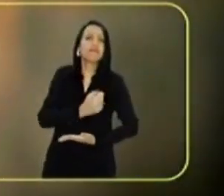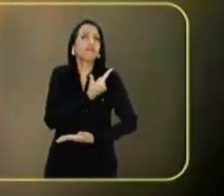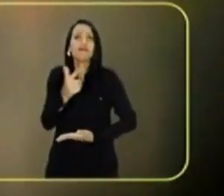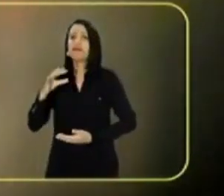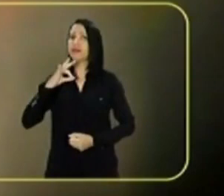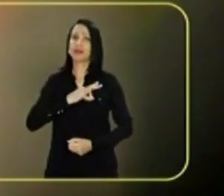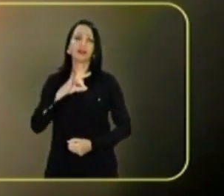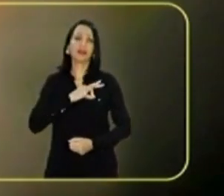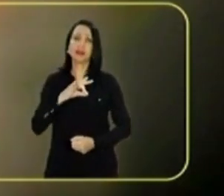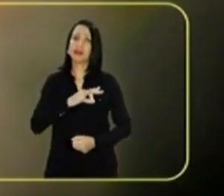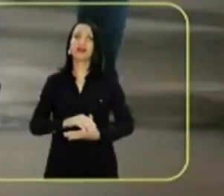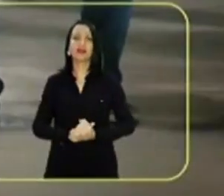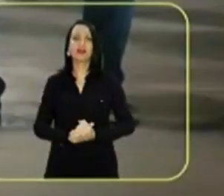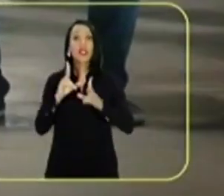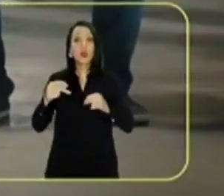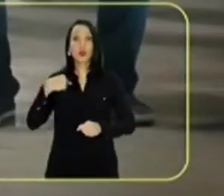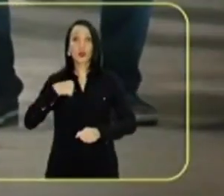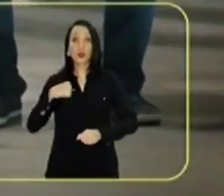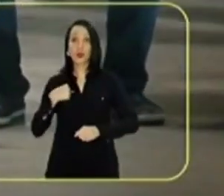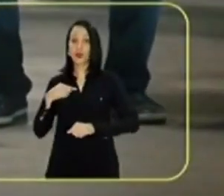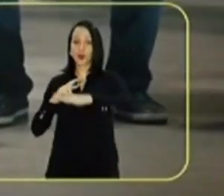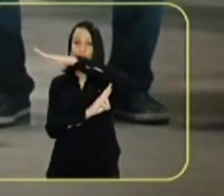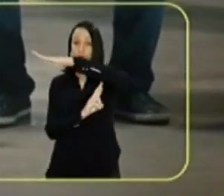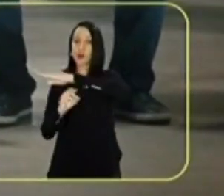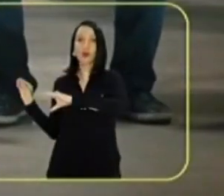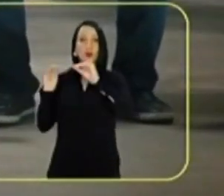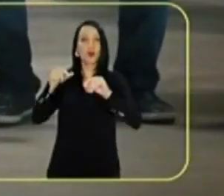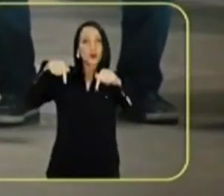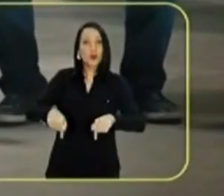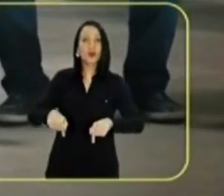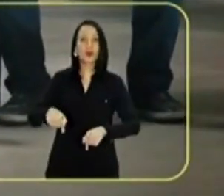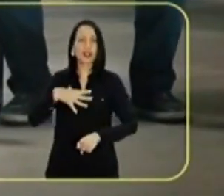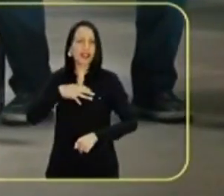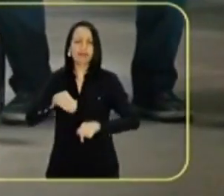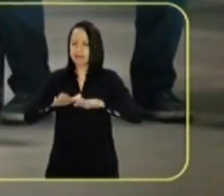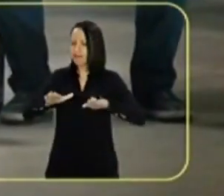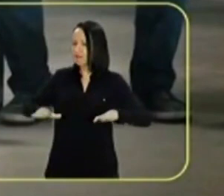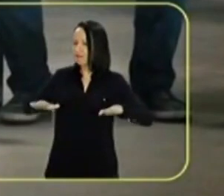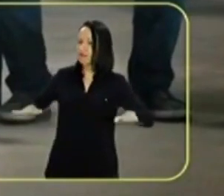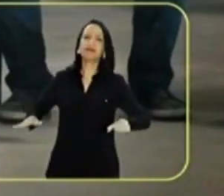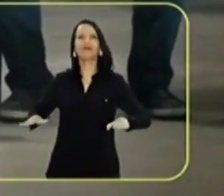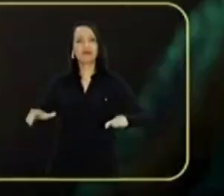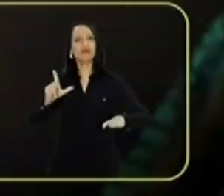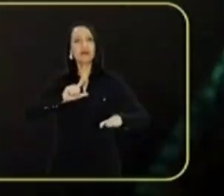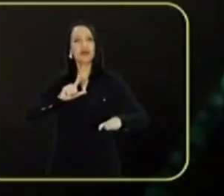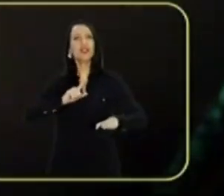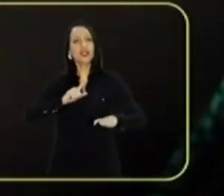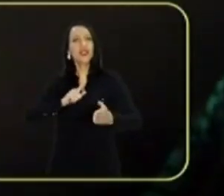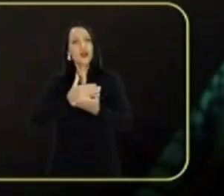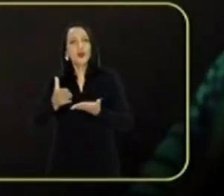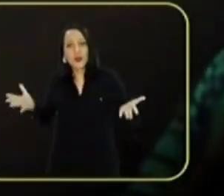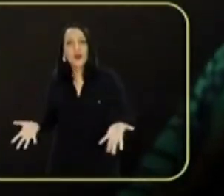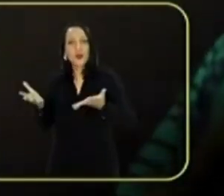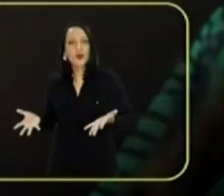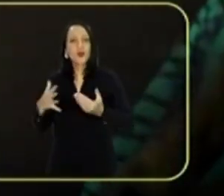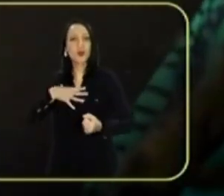porque assim, eu não tenho outra renda. É, que nem eu vim de Rondônia pra cá também, meus filhos eram tudo pequenininho, né? Aí eu peguei e